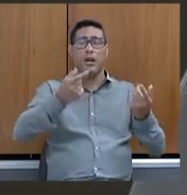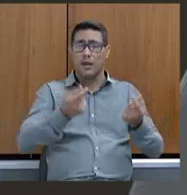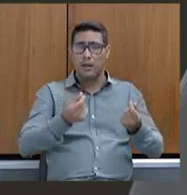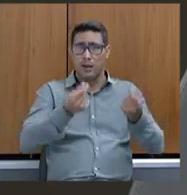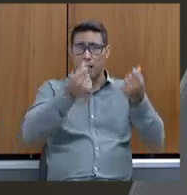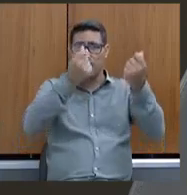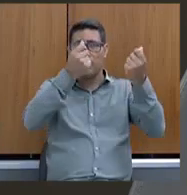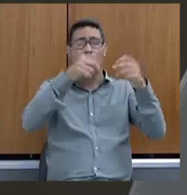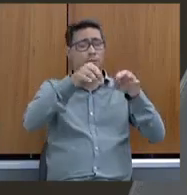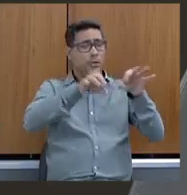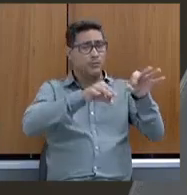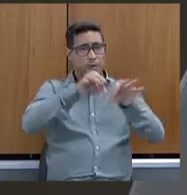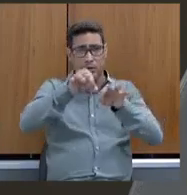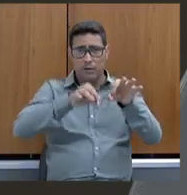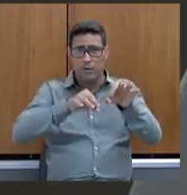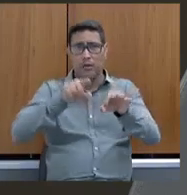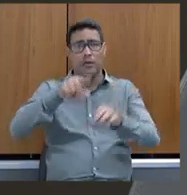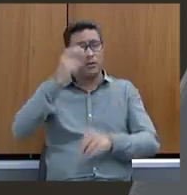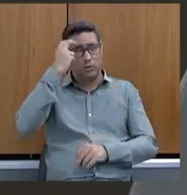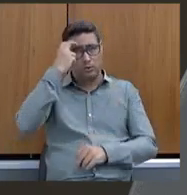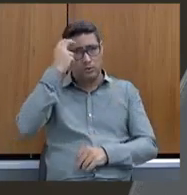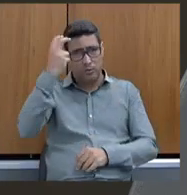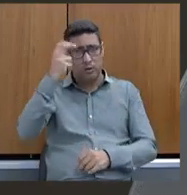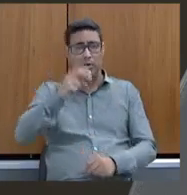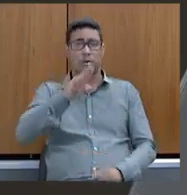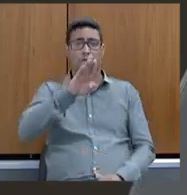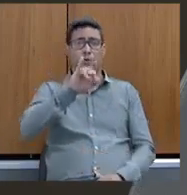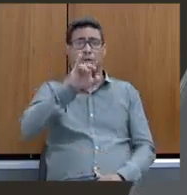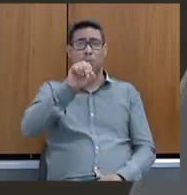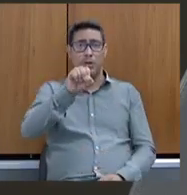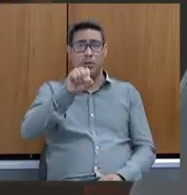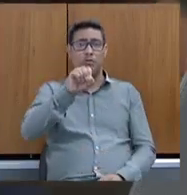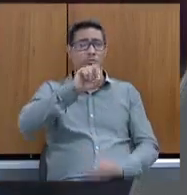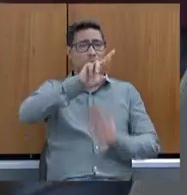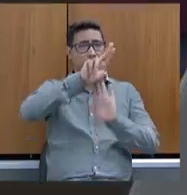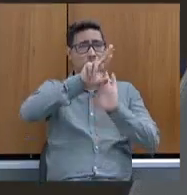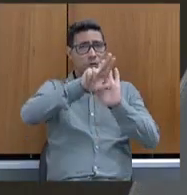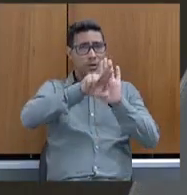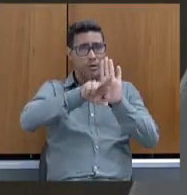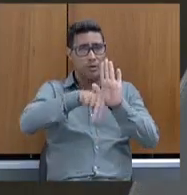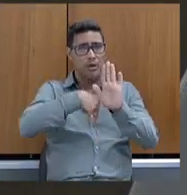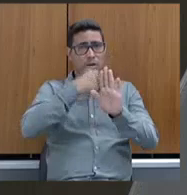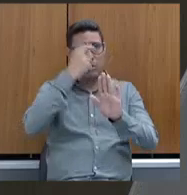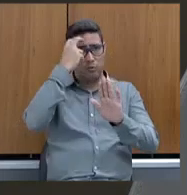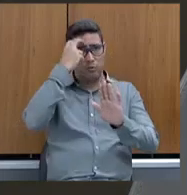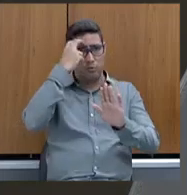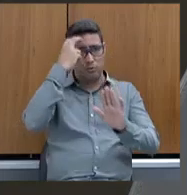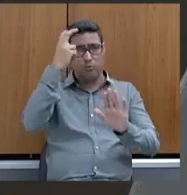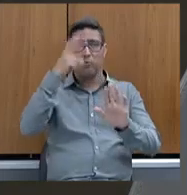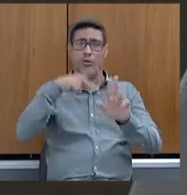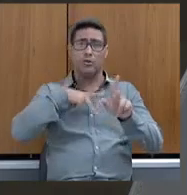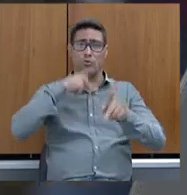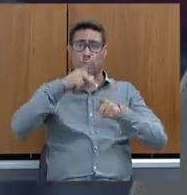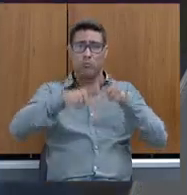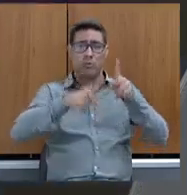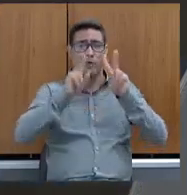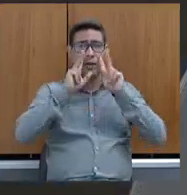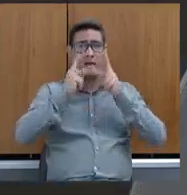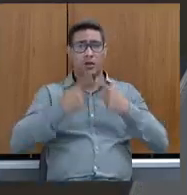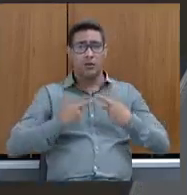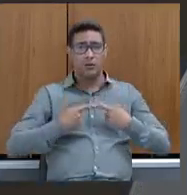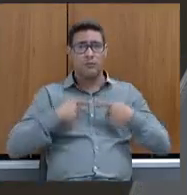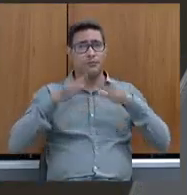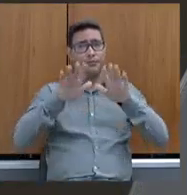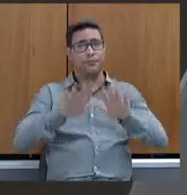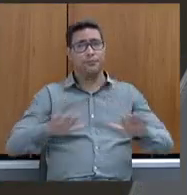dessa riqueza cultural da biodiversidade da cultura de um povo quer reconhecido né Não só no Brasil então eu